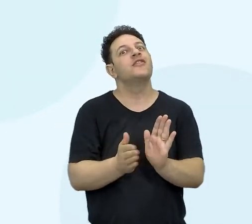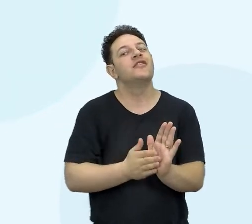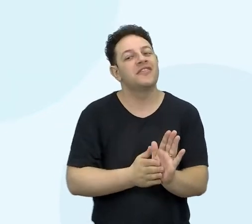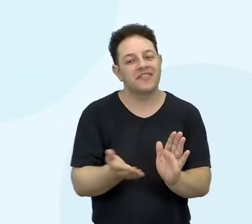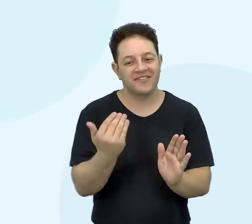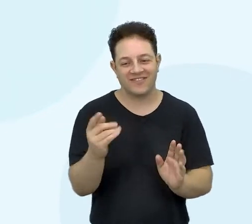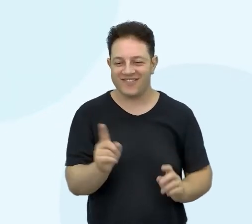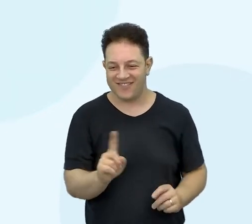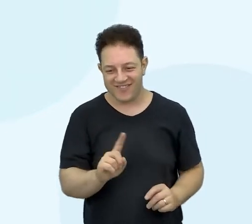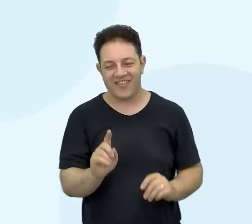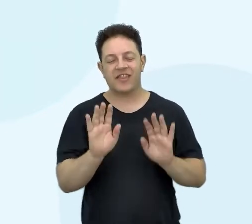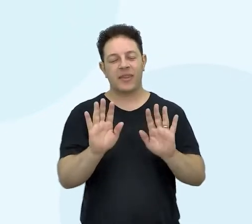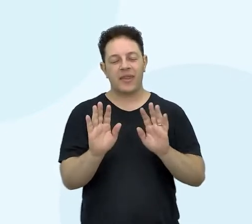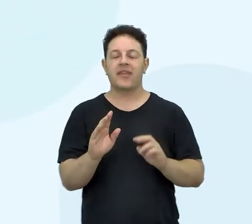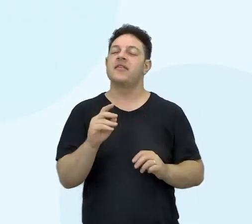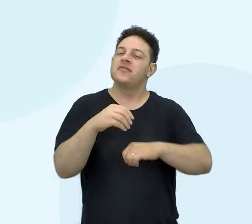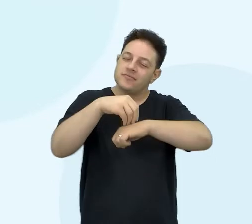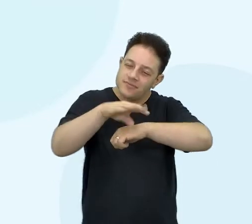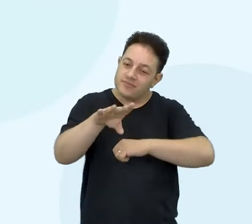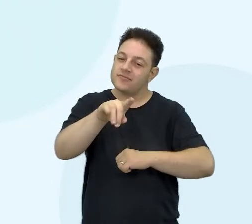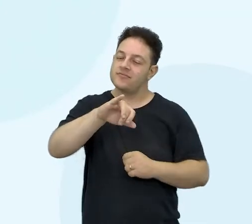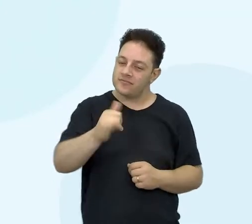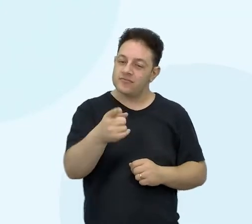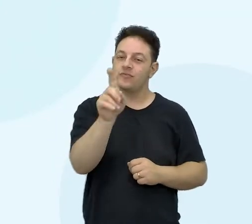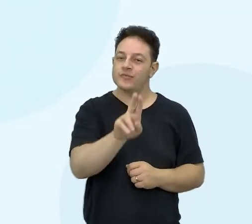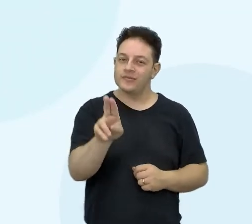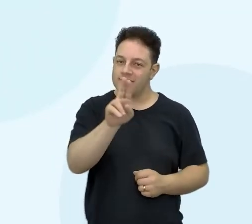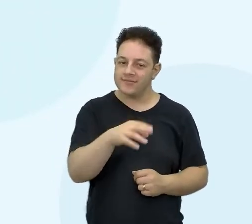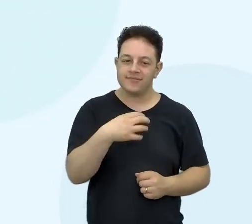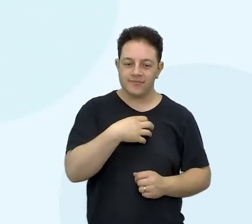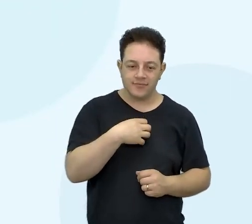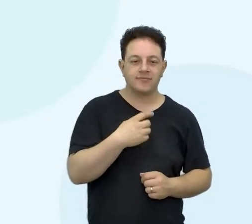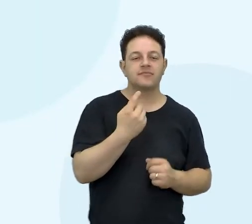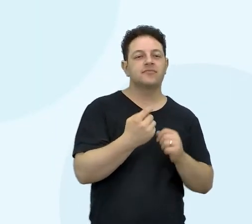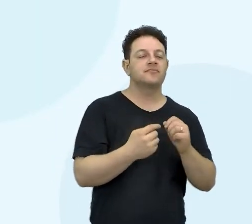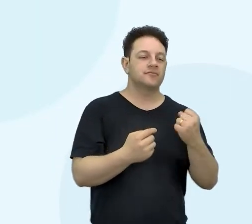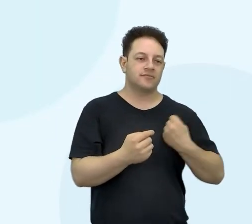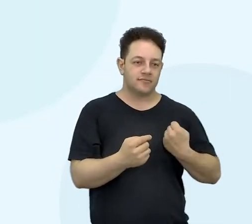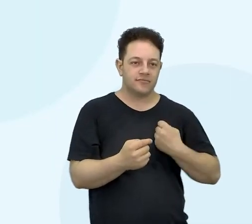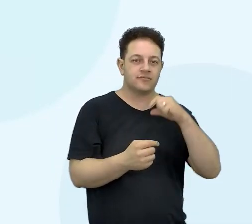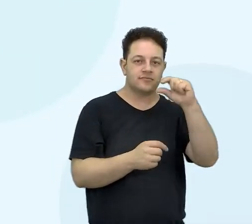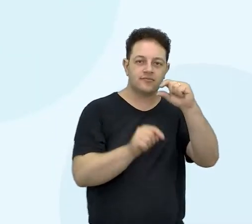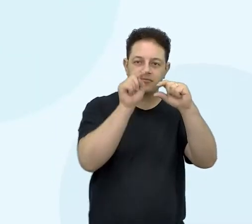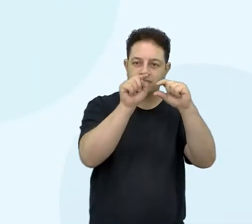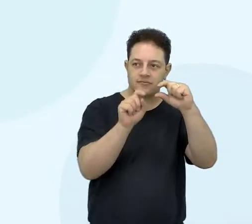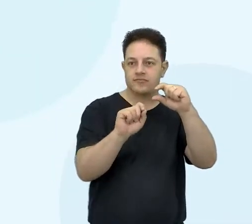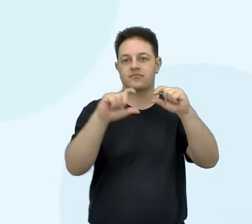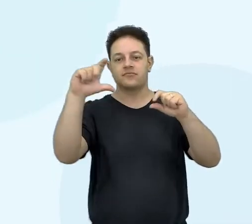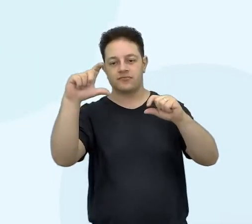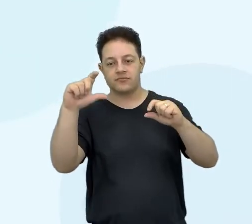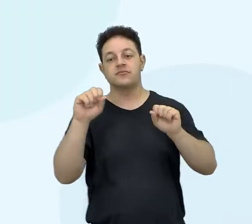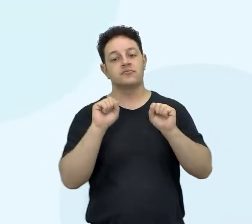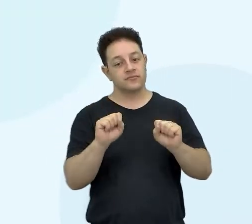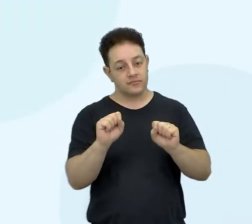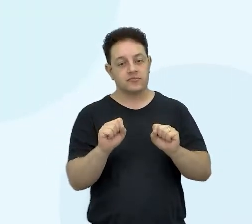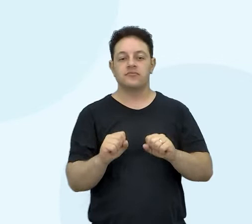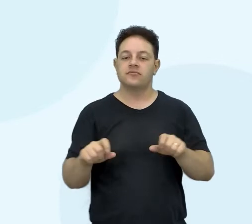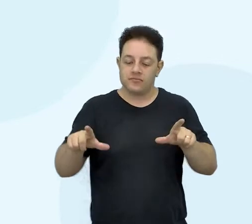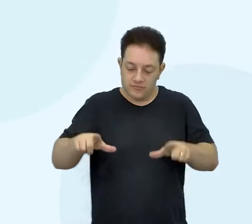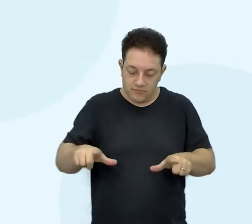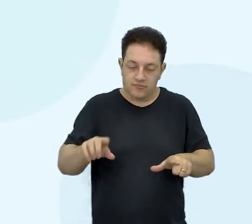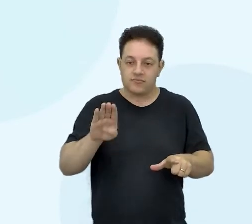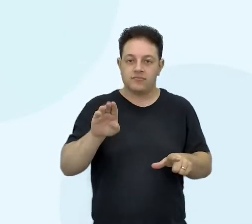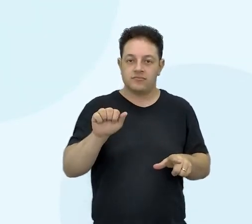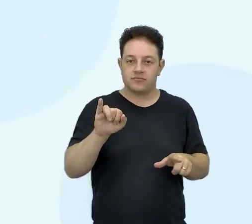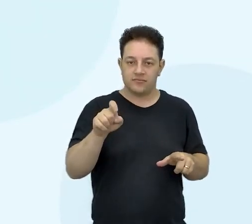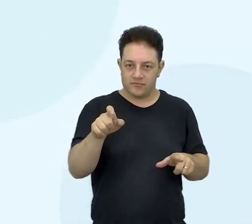cobramos, né, que você use essa proporcionalidade para duas coisas. Para a planta baixa